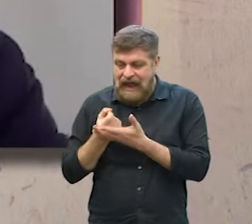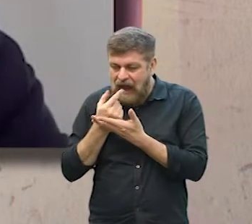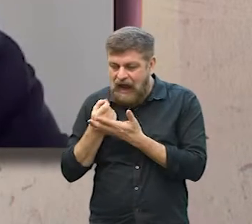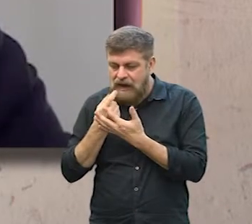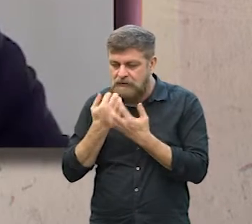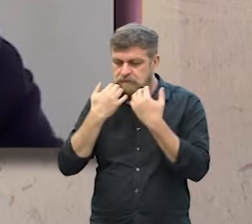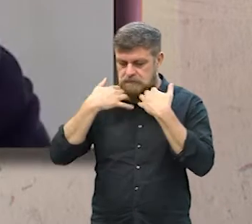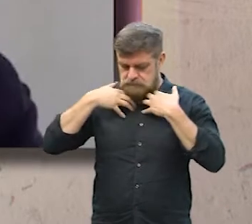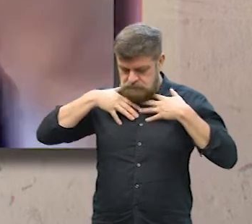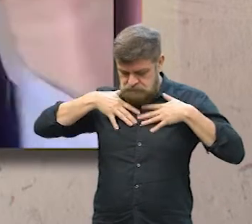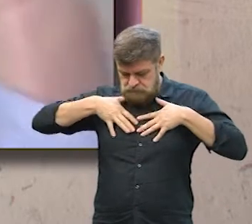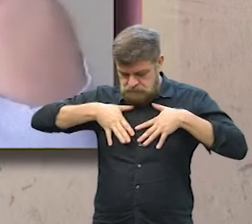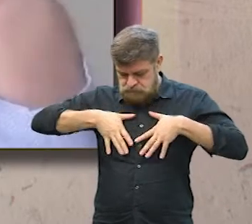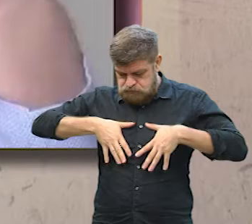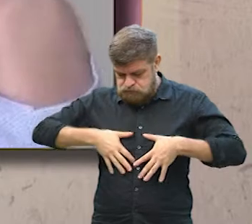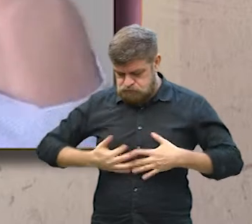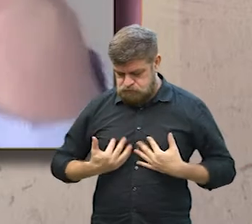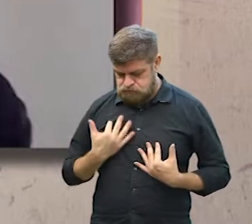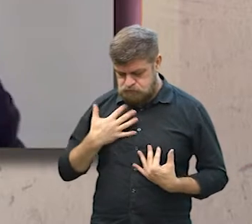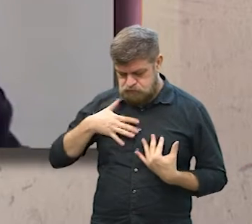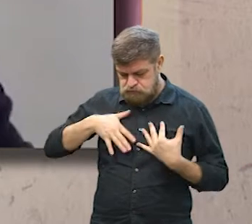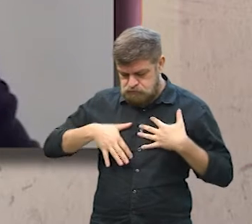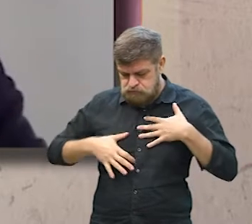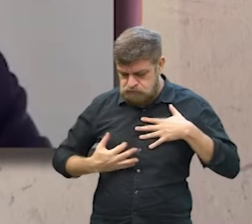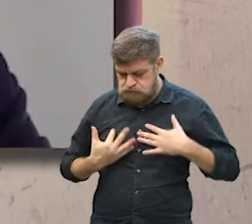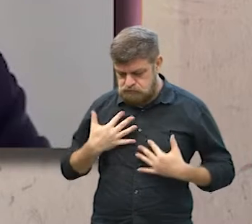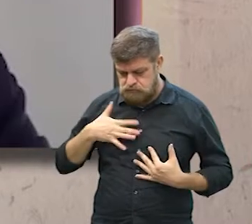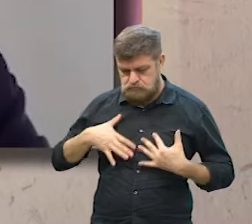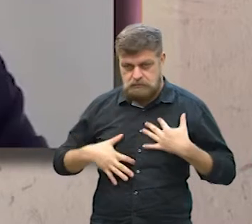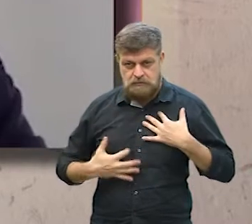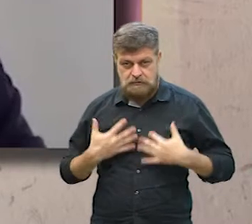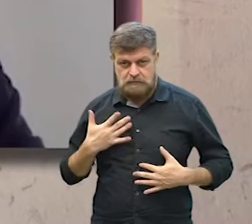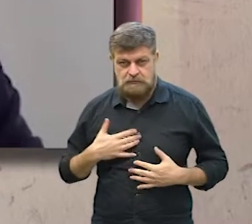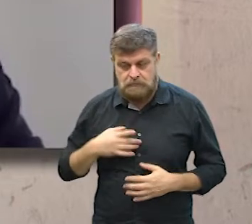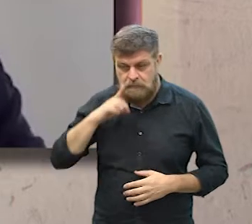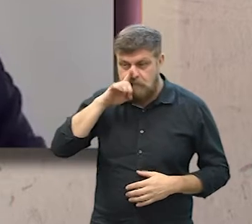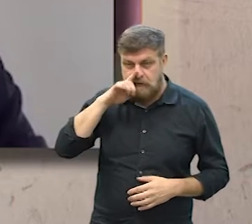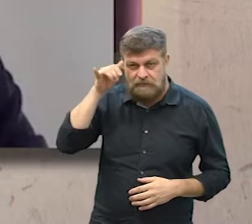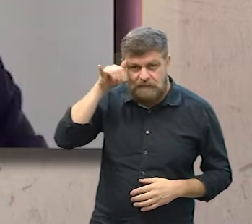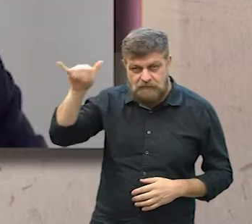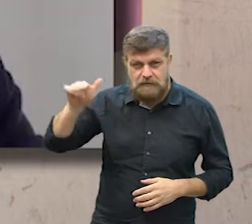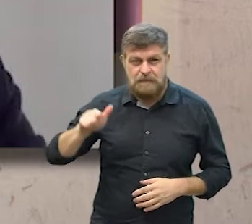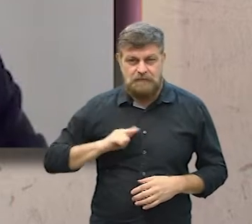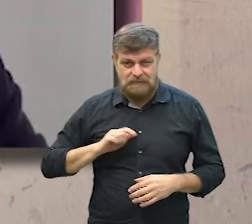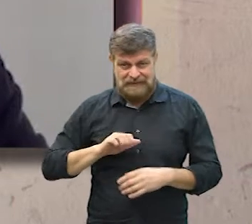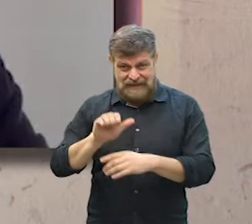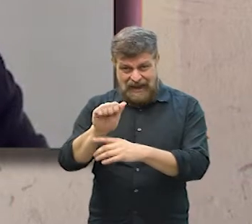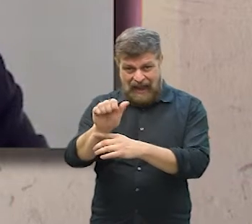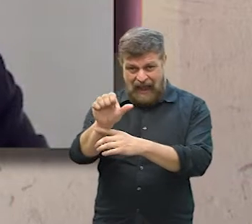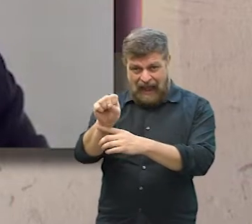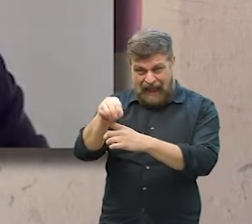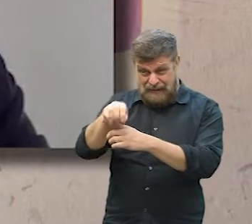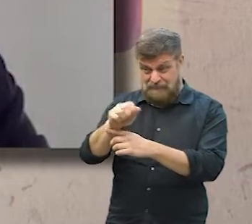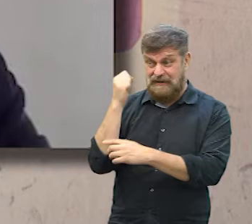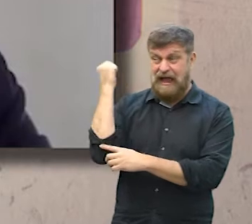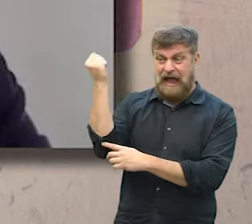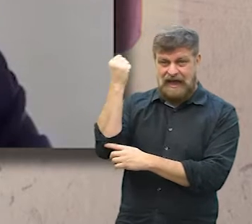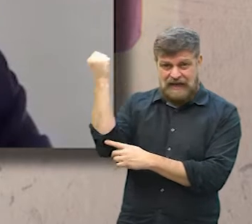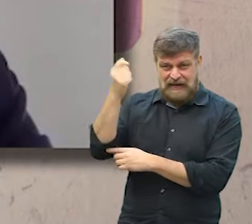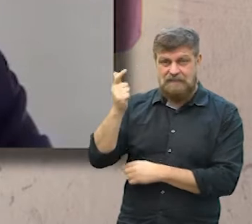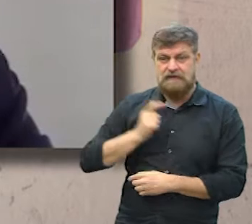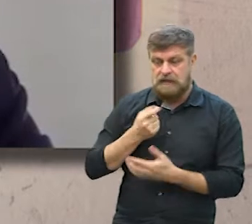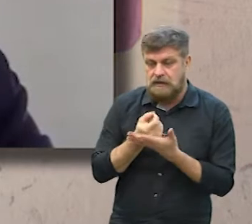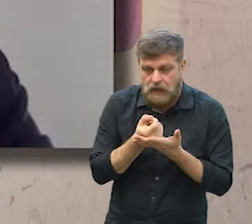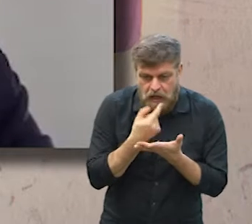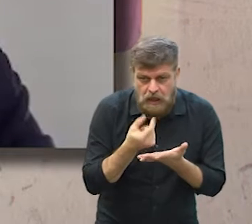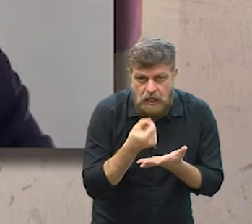medicação onde ele precisa que ela haja, ou seja, na via respiratória, e com menos efeitos colaterais. Então, tem asmas mais graves, crises mais graves, que